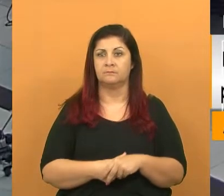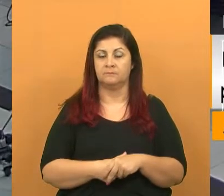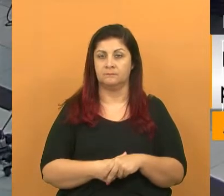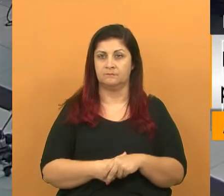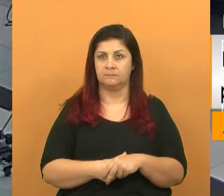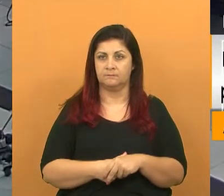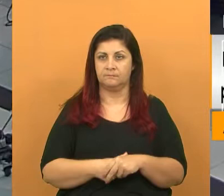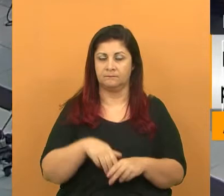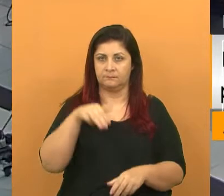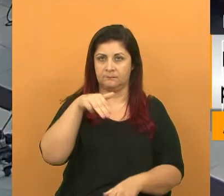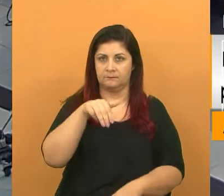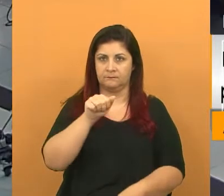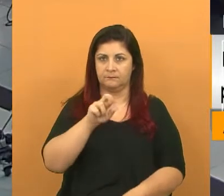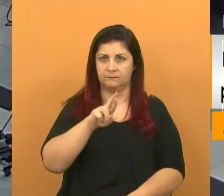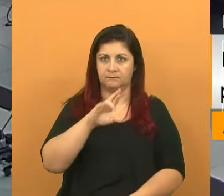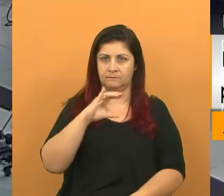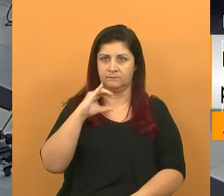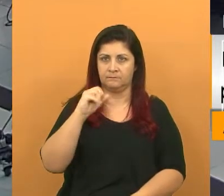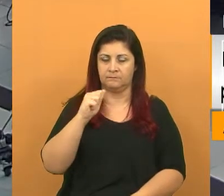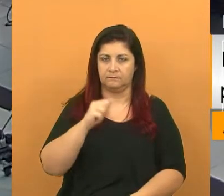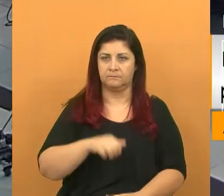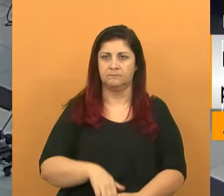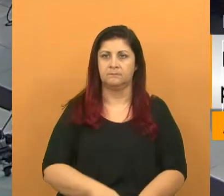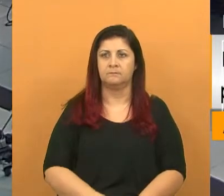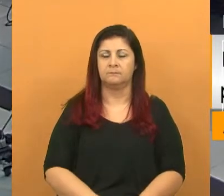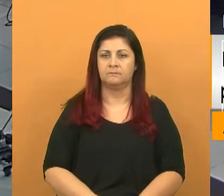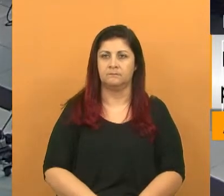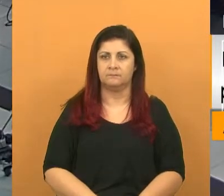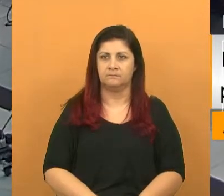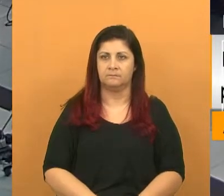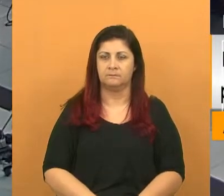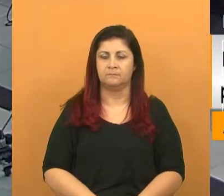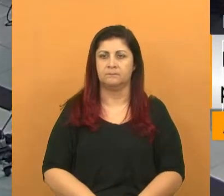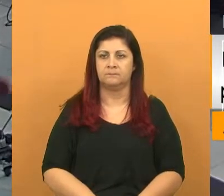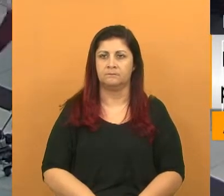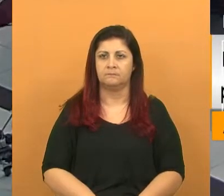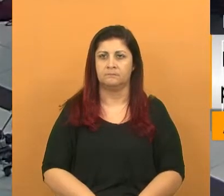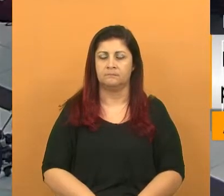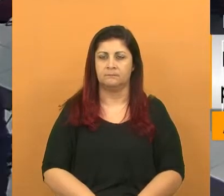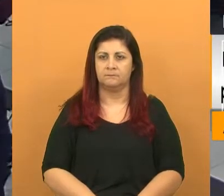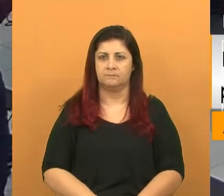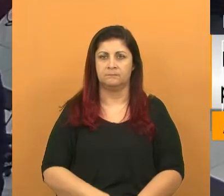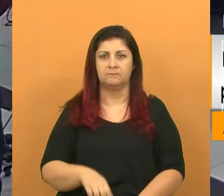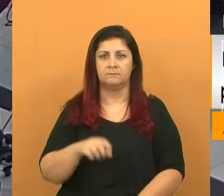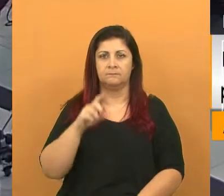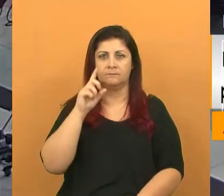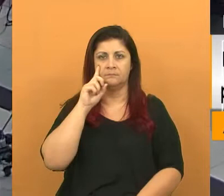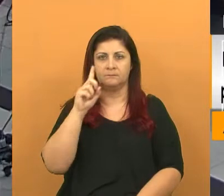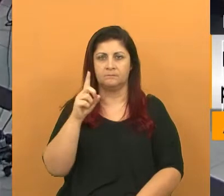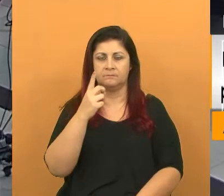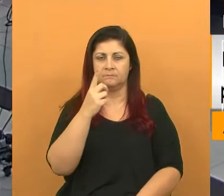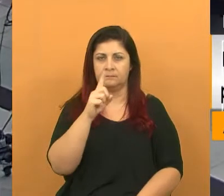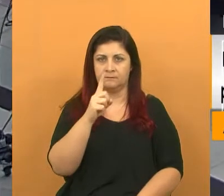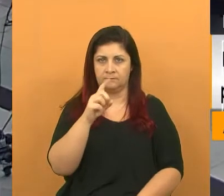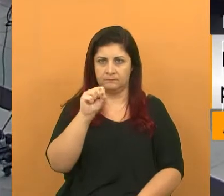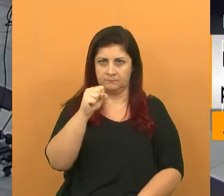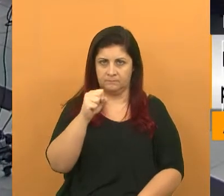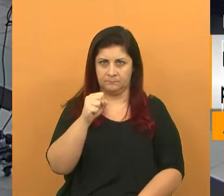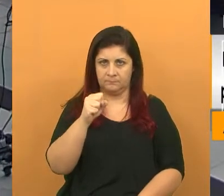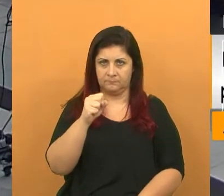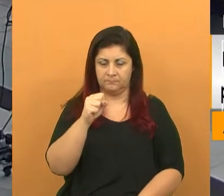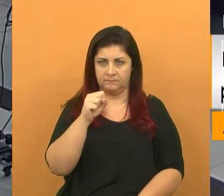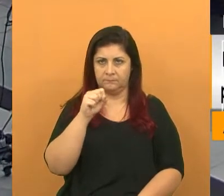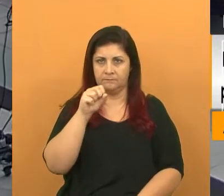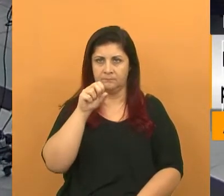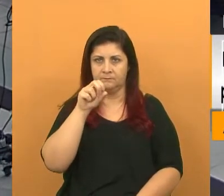vereadora doutora Márcia? Bom, justificando o meu voto, dia 18 de novembro, nas unidades do